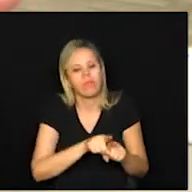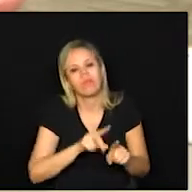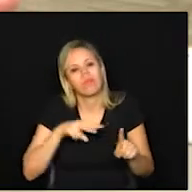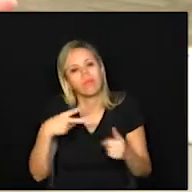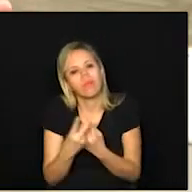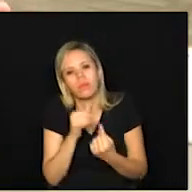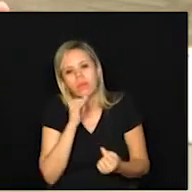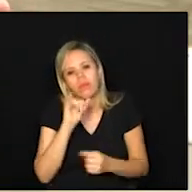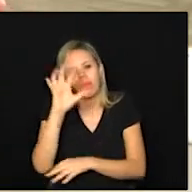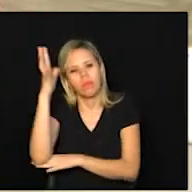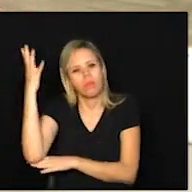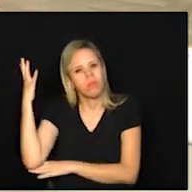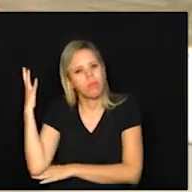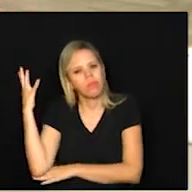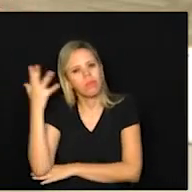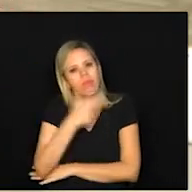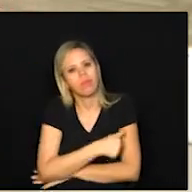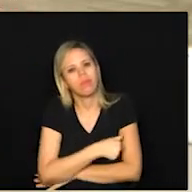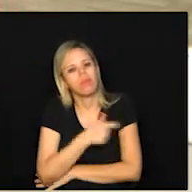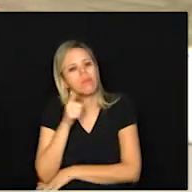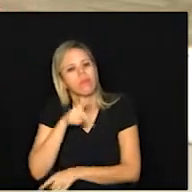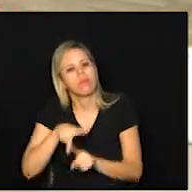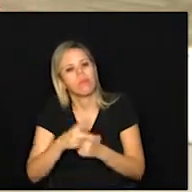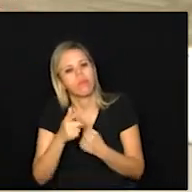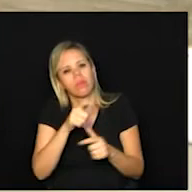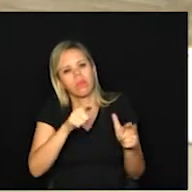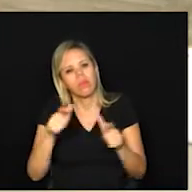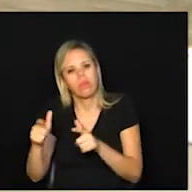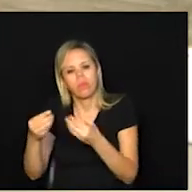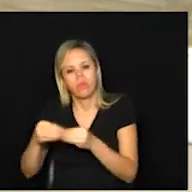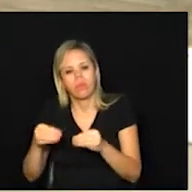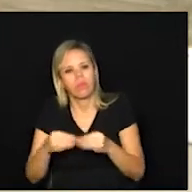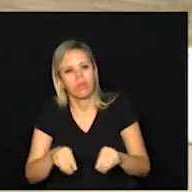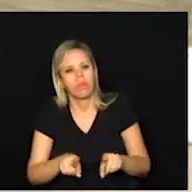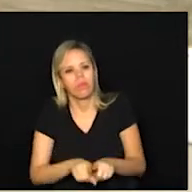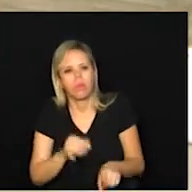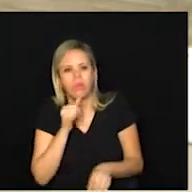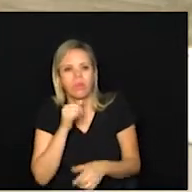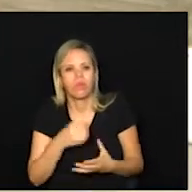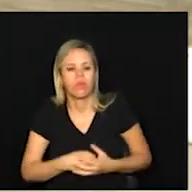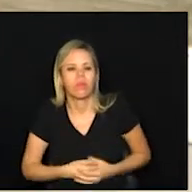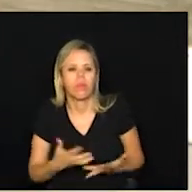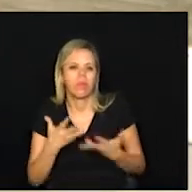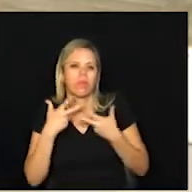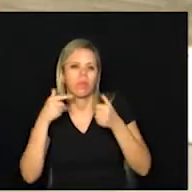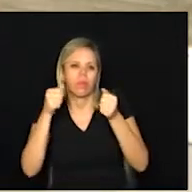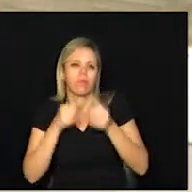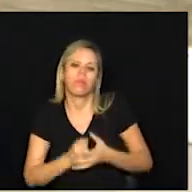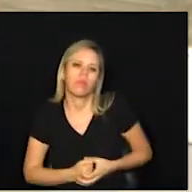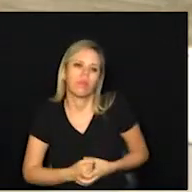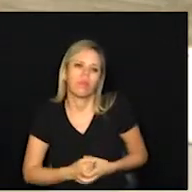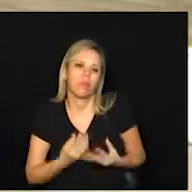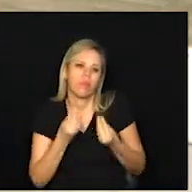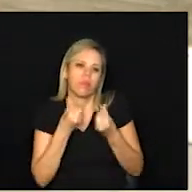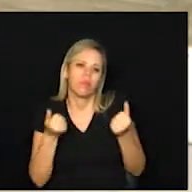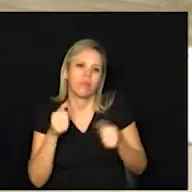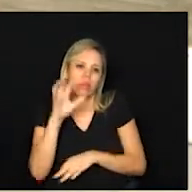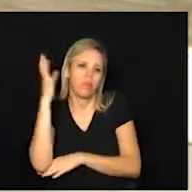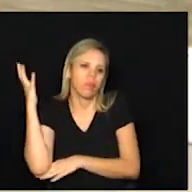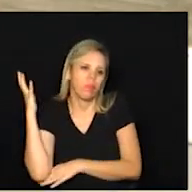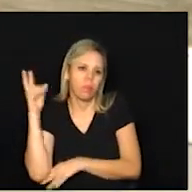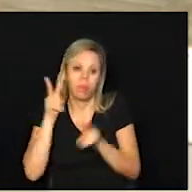aspecto paisagístico. Recuperar uma área degradada, ele melhora a qualidade